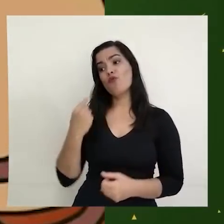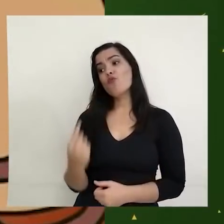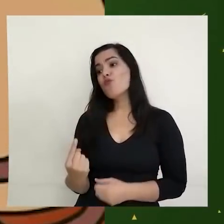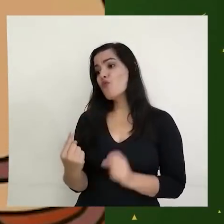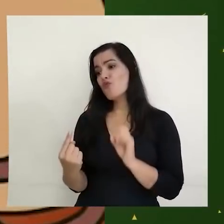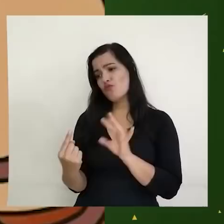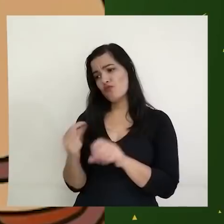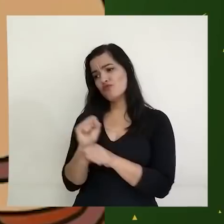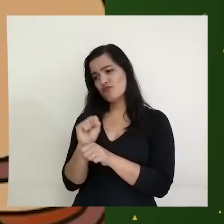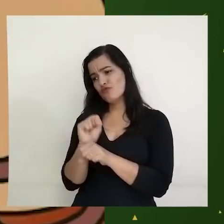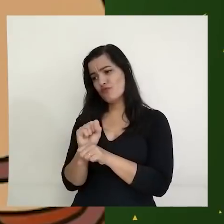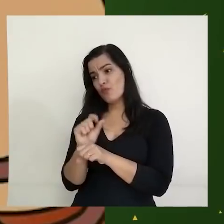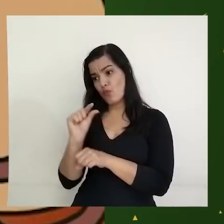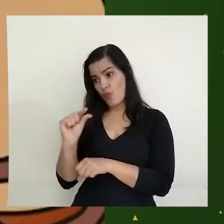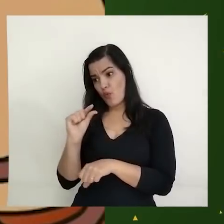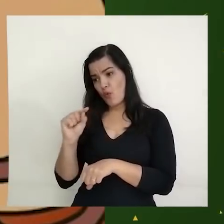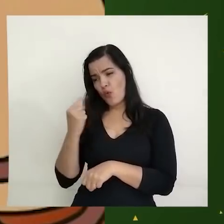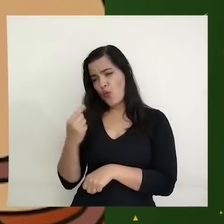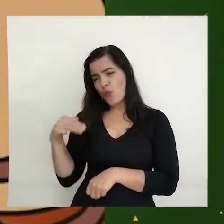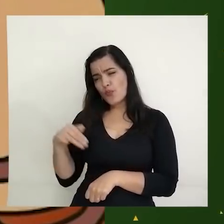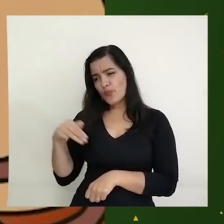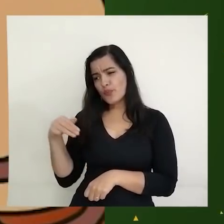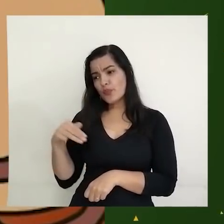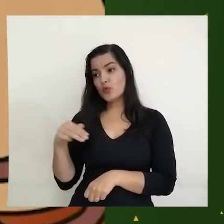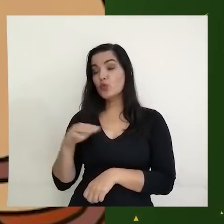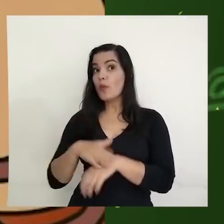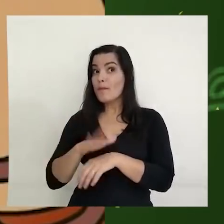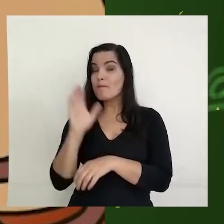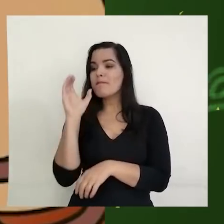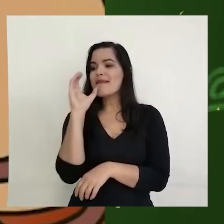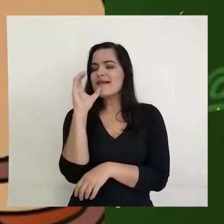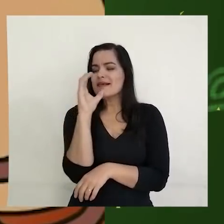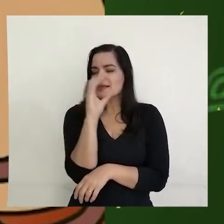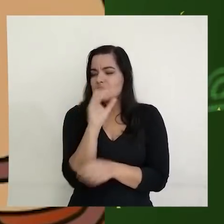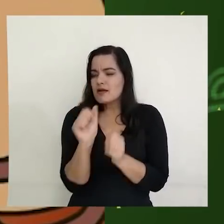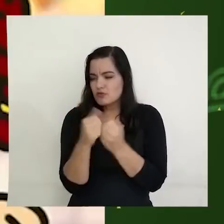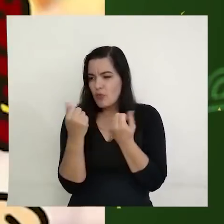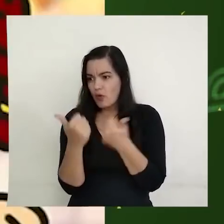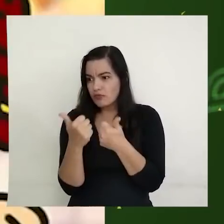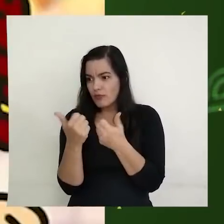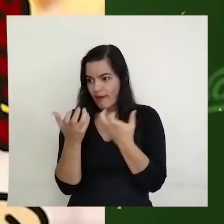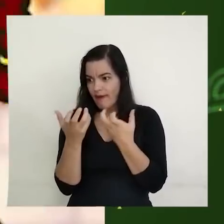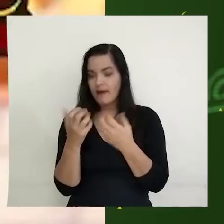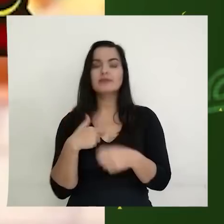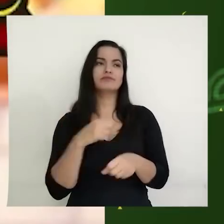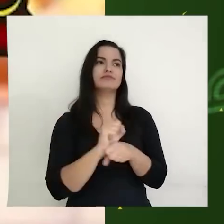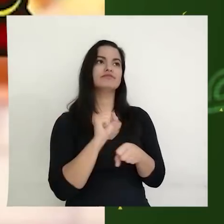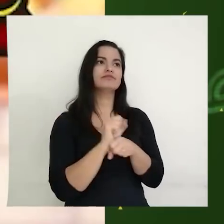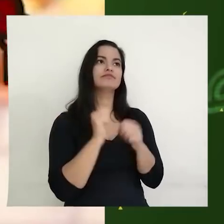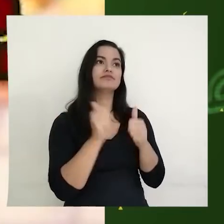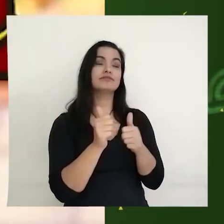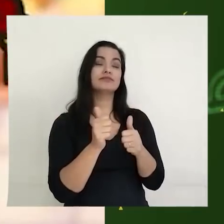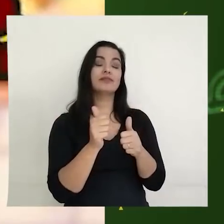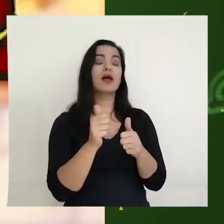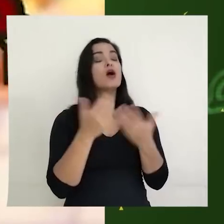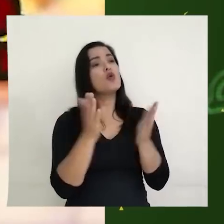um minutinho vai sair uma nova leva de pão quentinho. Eu espero. Enquanto isso, me